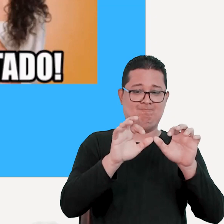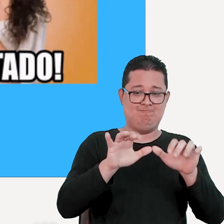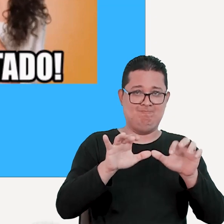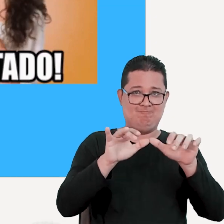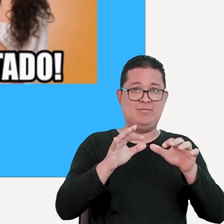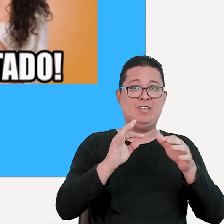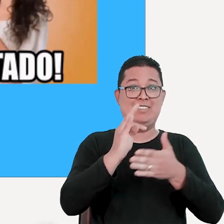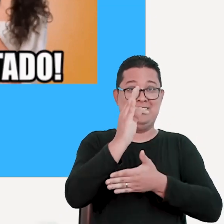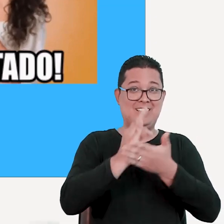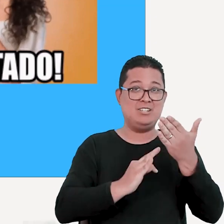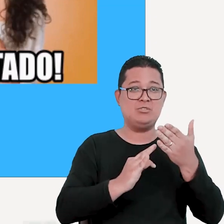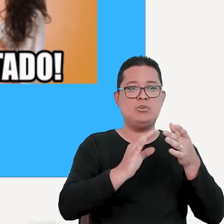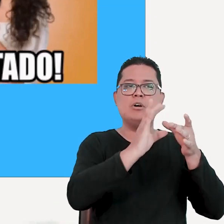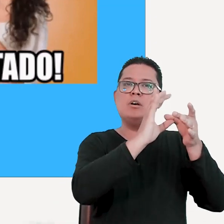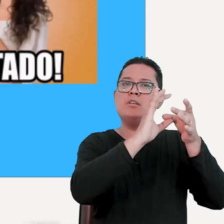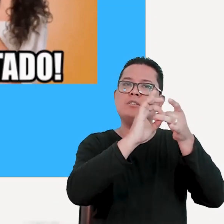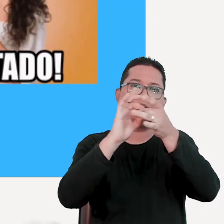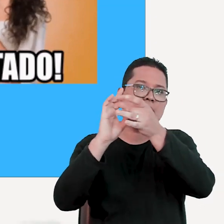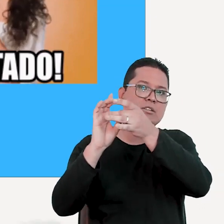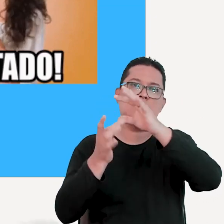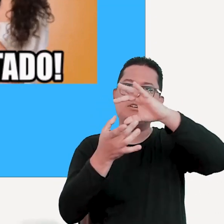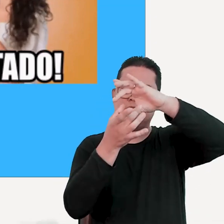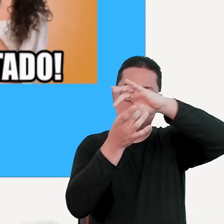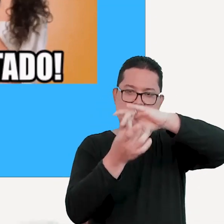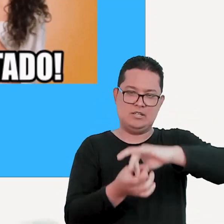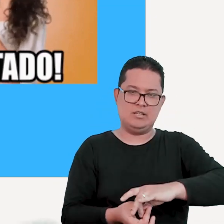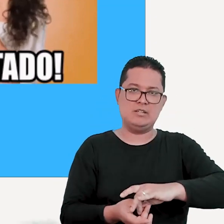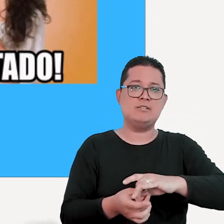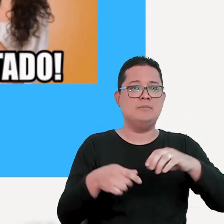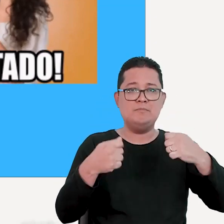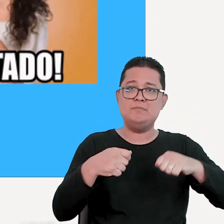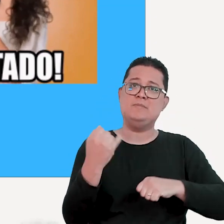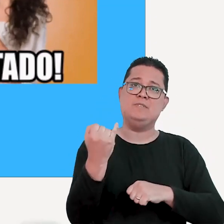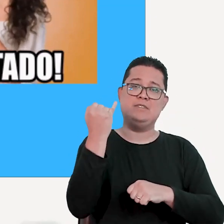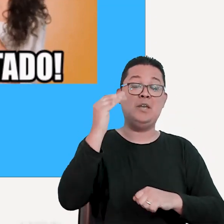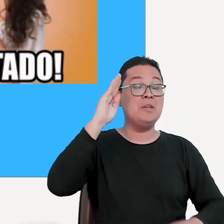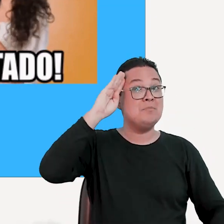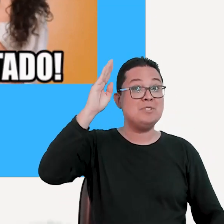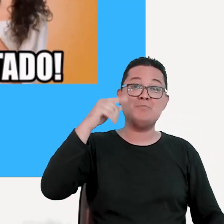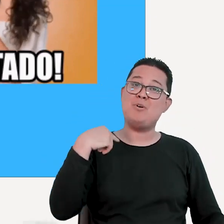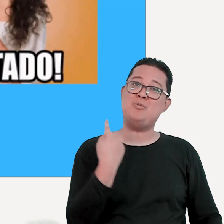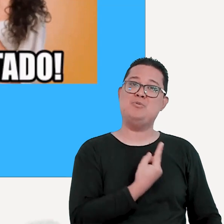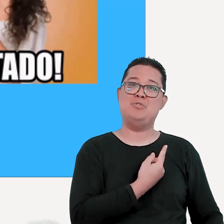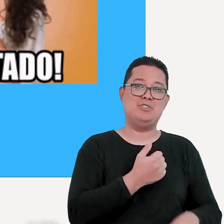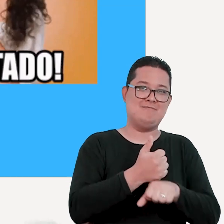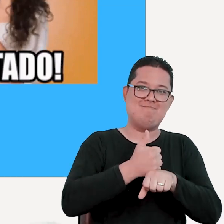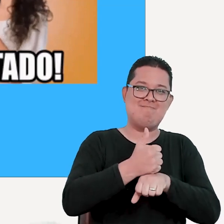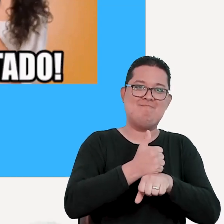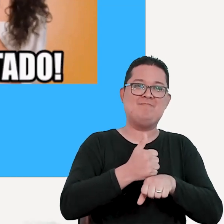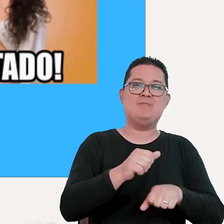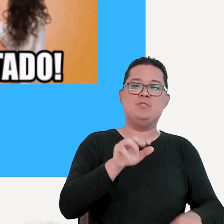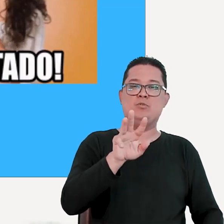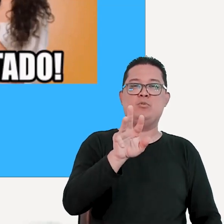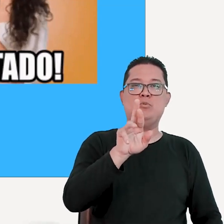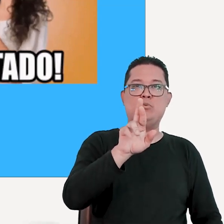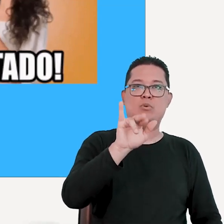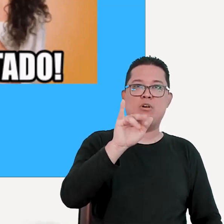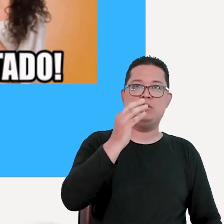essa concisão, né? Principalmente nós, UX Writers, que escrevemos para interfaces cada vez mais,